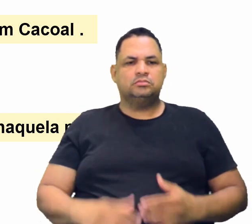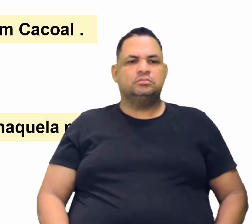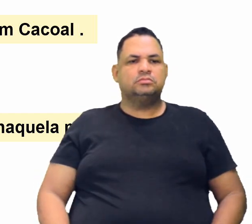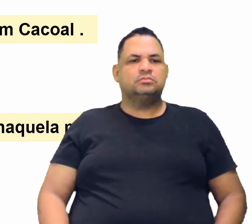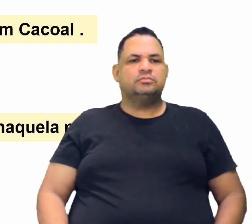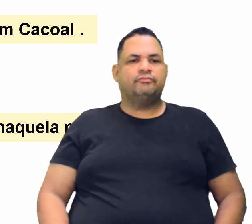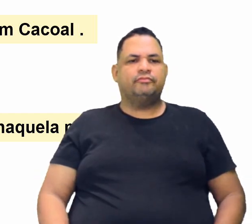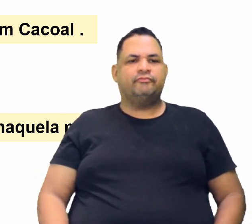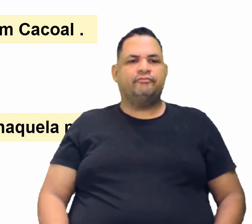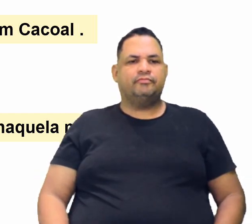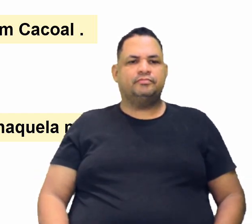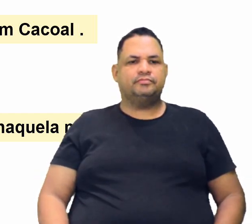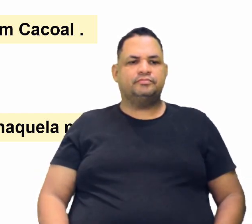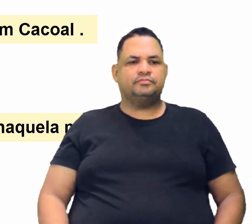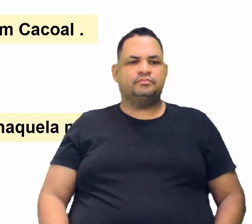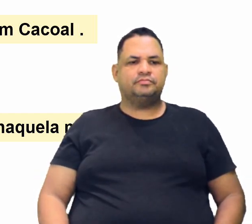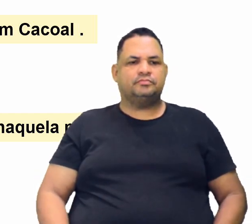lá.